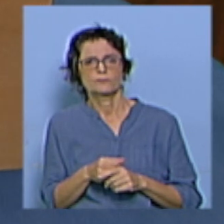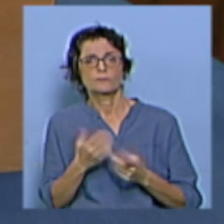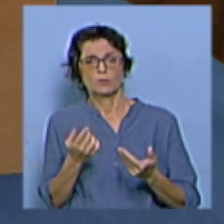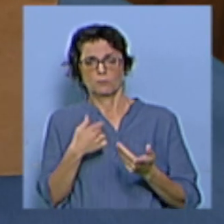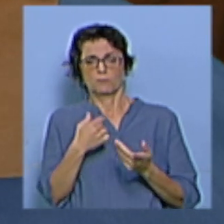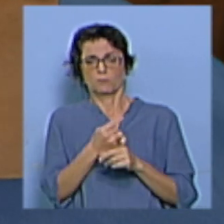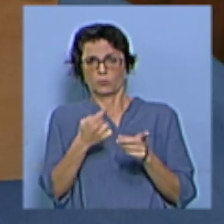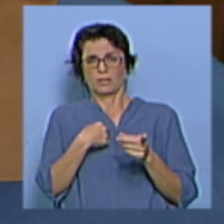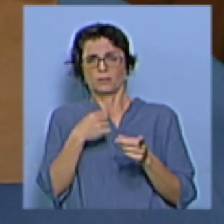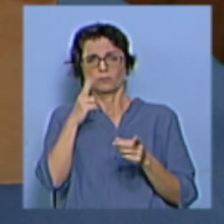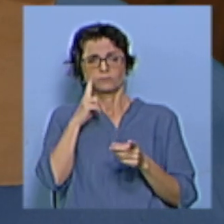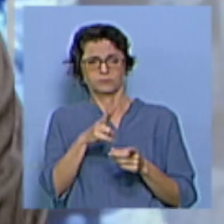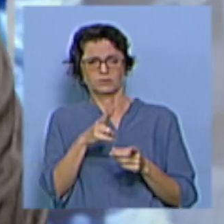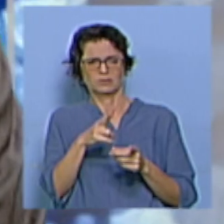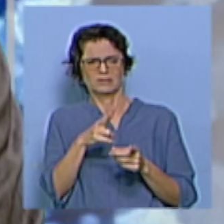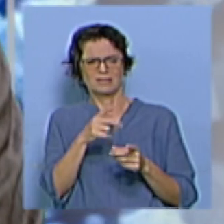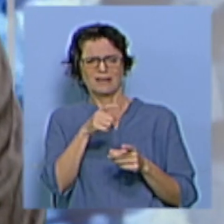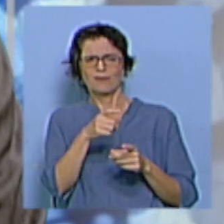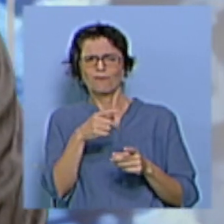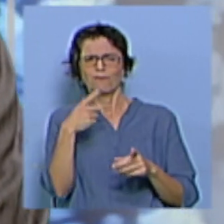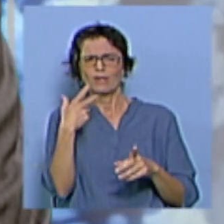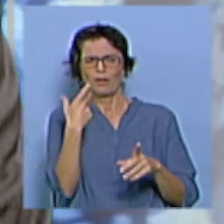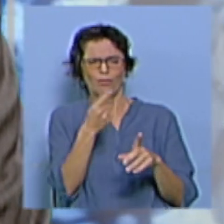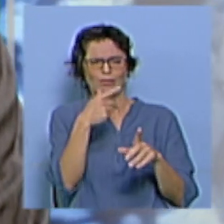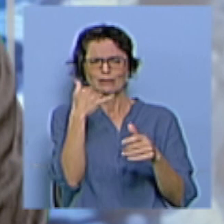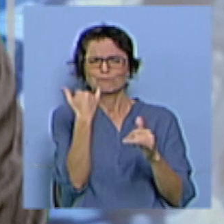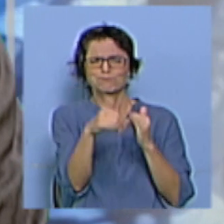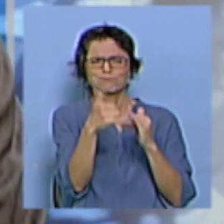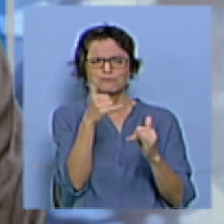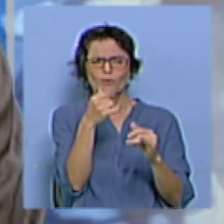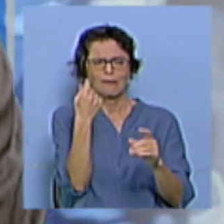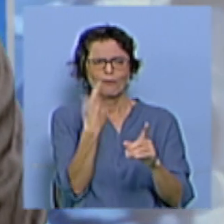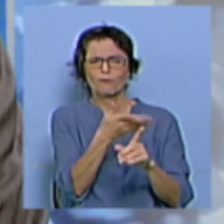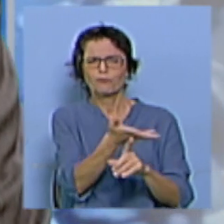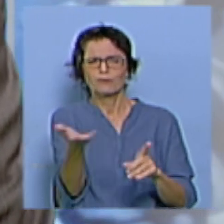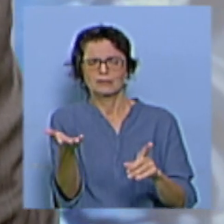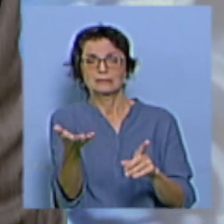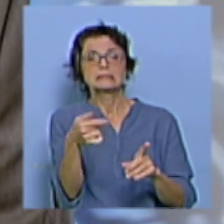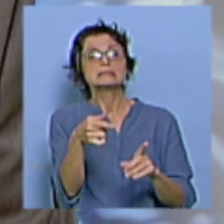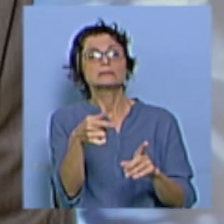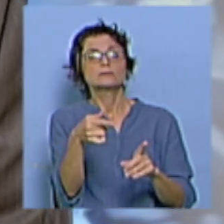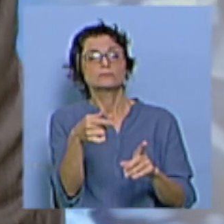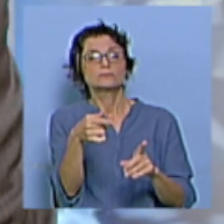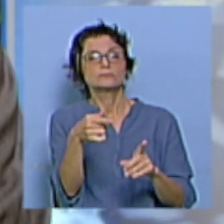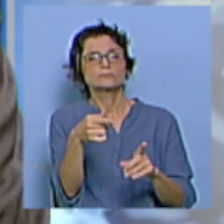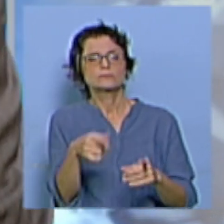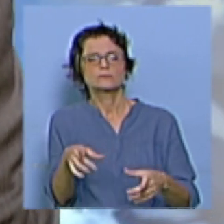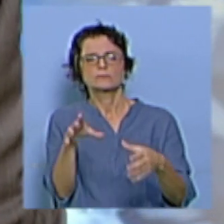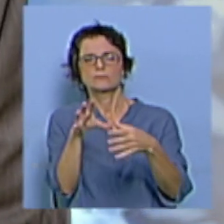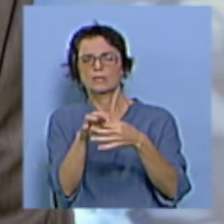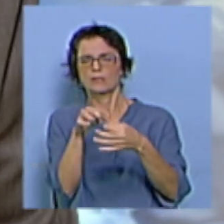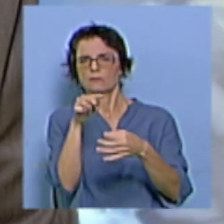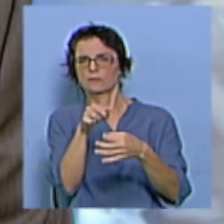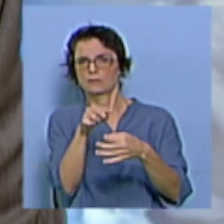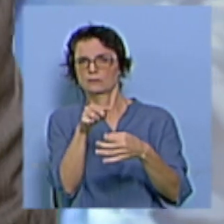olho e vejo violência, normalmente associo essa violência a campos